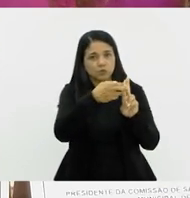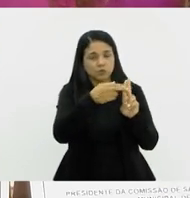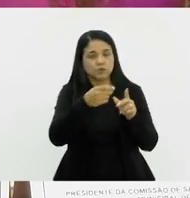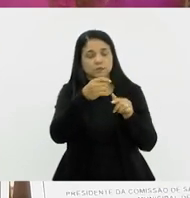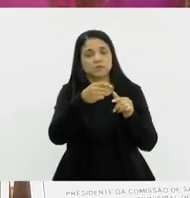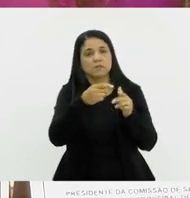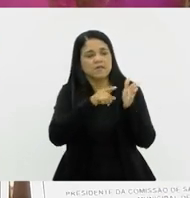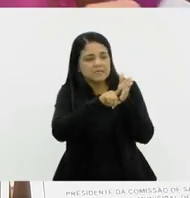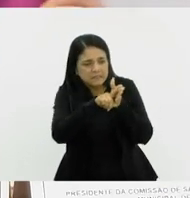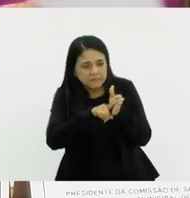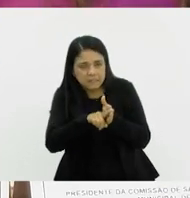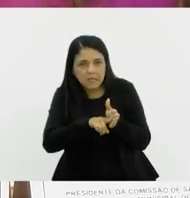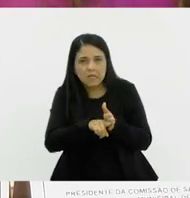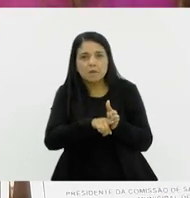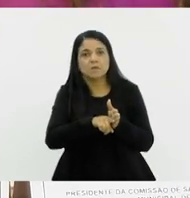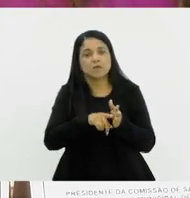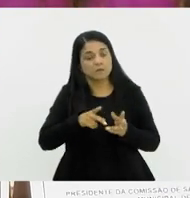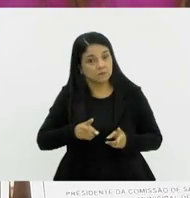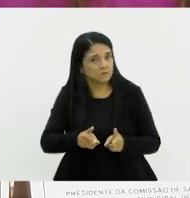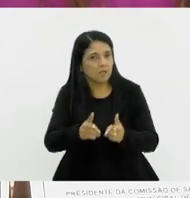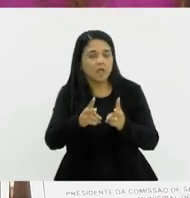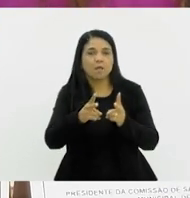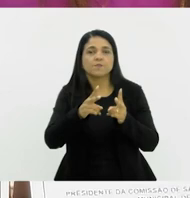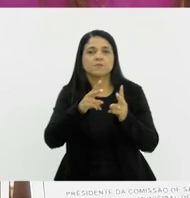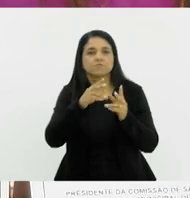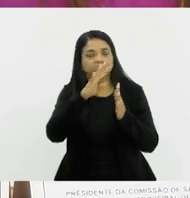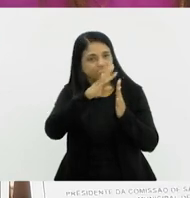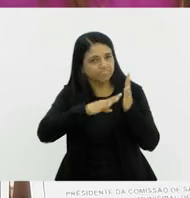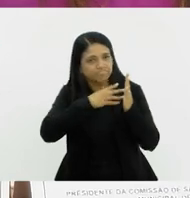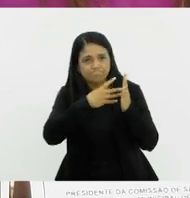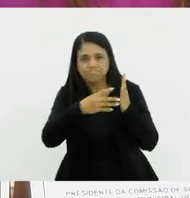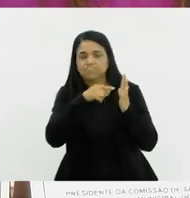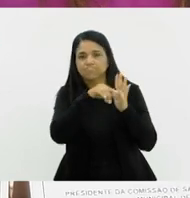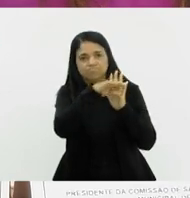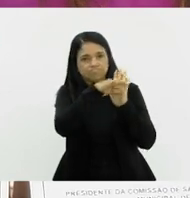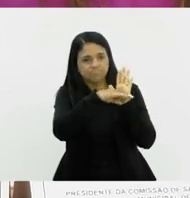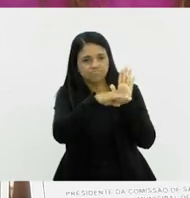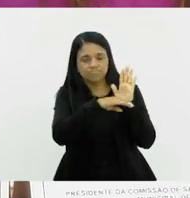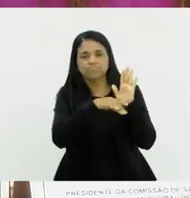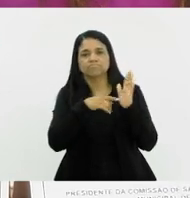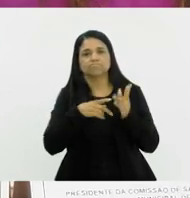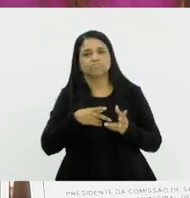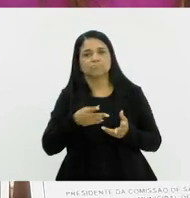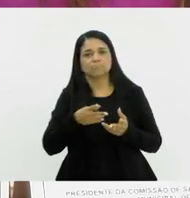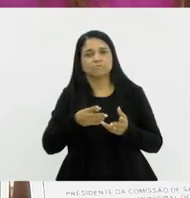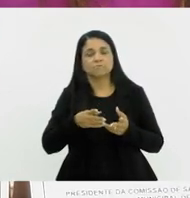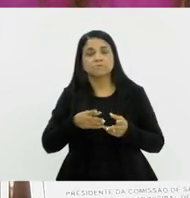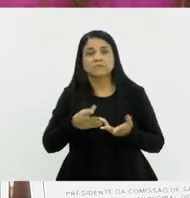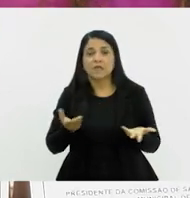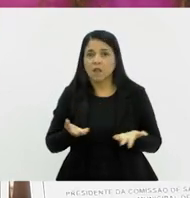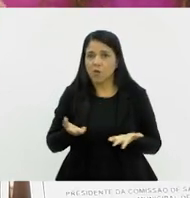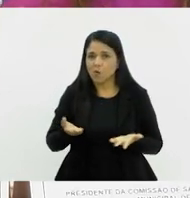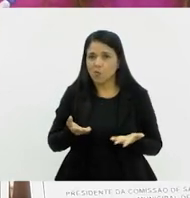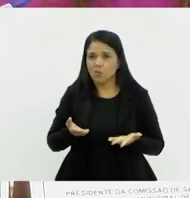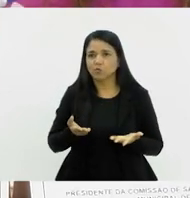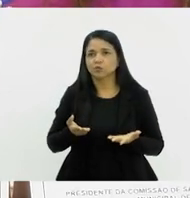está aqui, é de forma contínua o cronograma, então a ação de natureza contínua, ela hoje se dá...